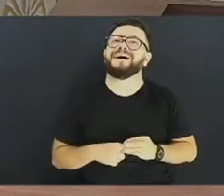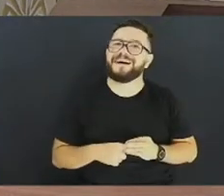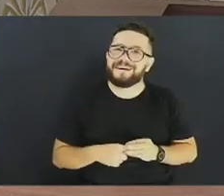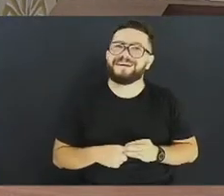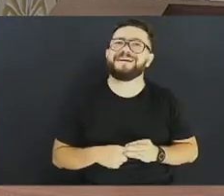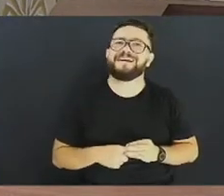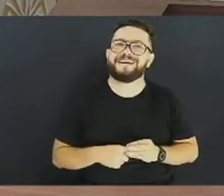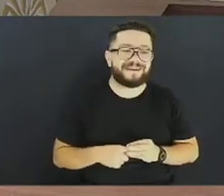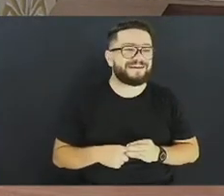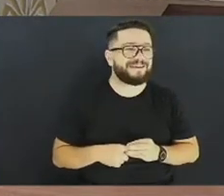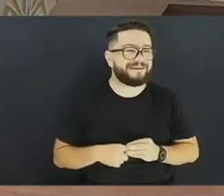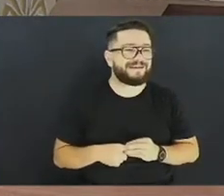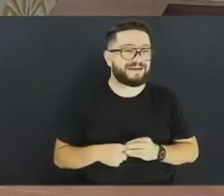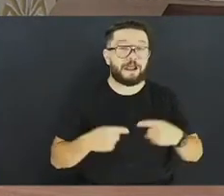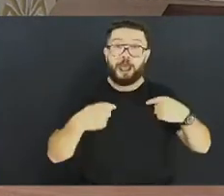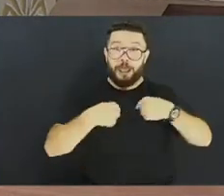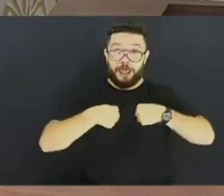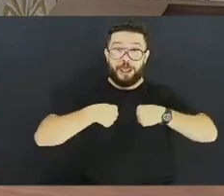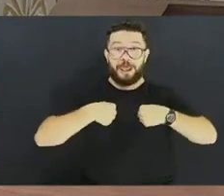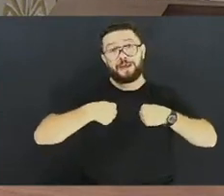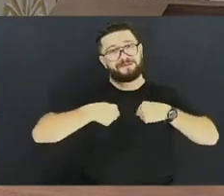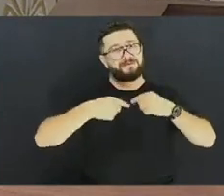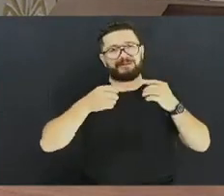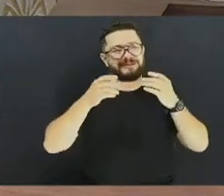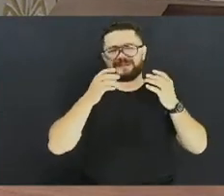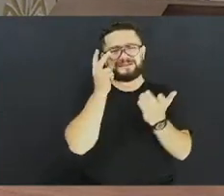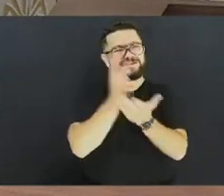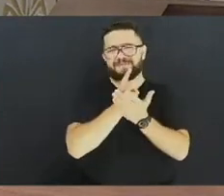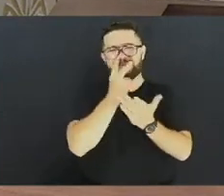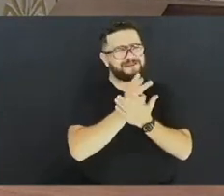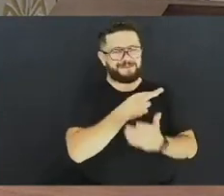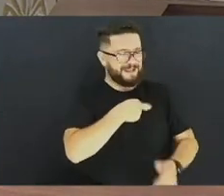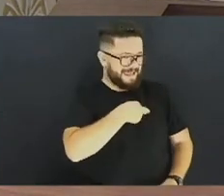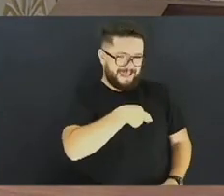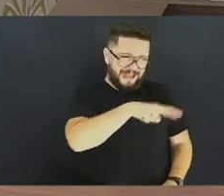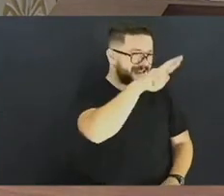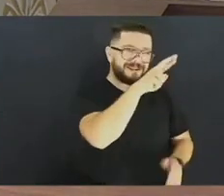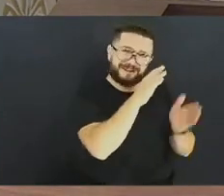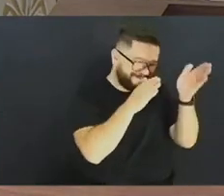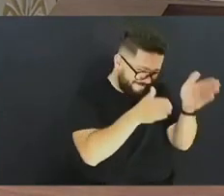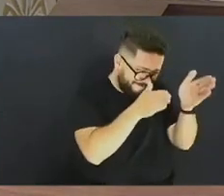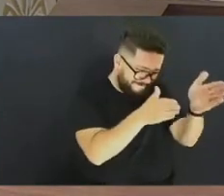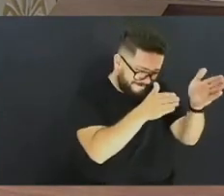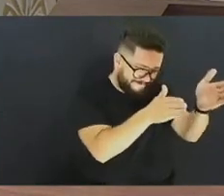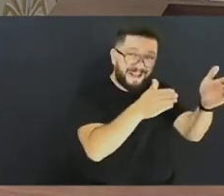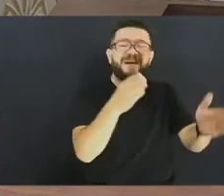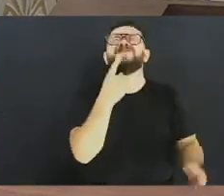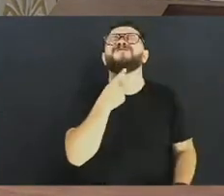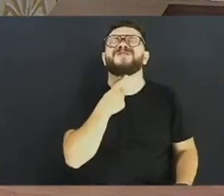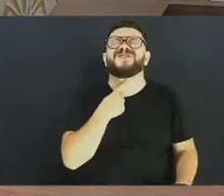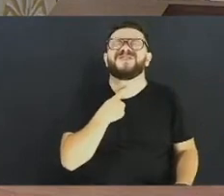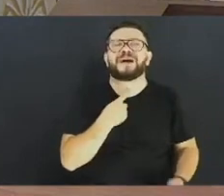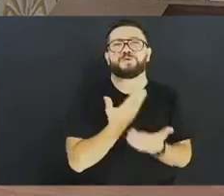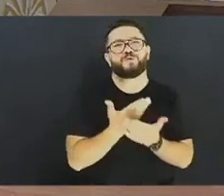para mim, religioso lá do começo, querendo ser padre, saído da miséria do interior, sempre